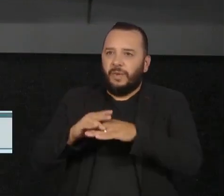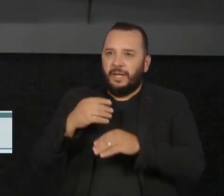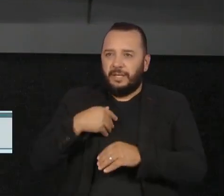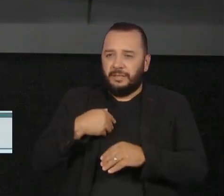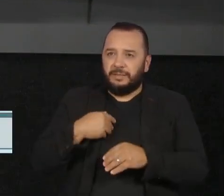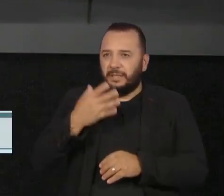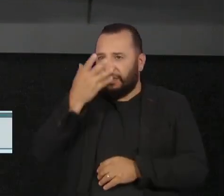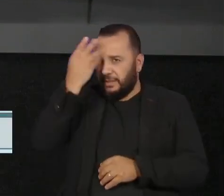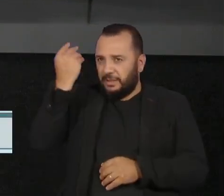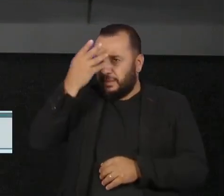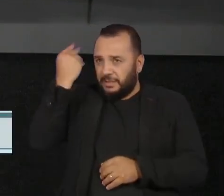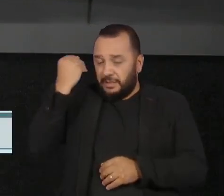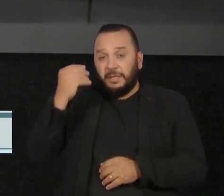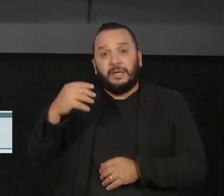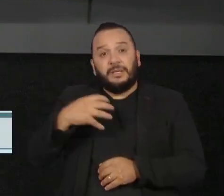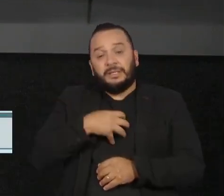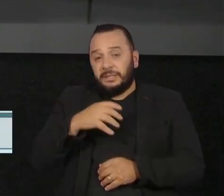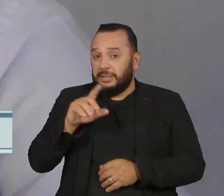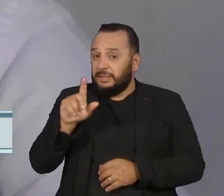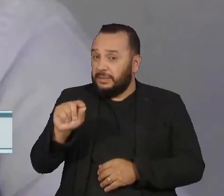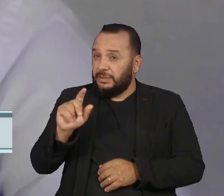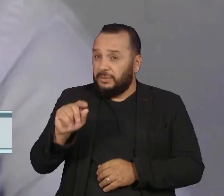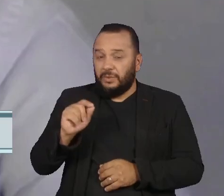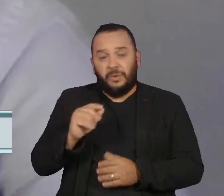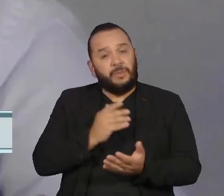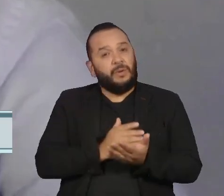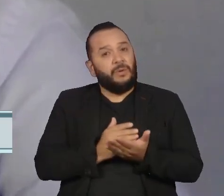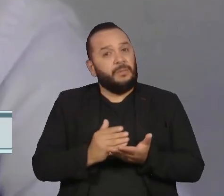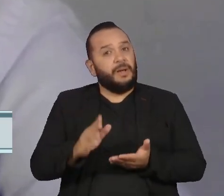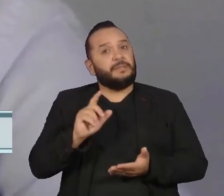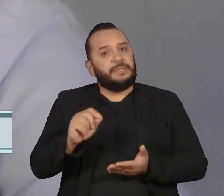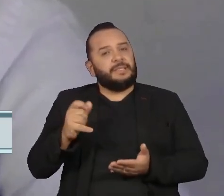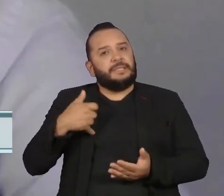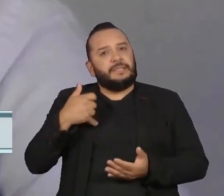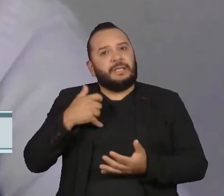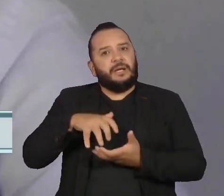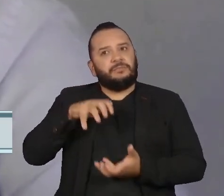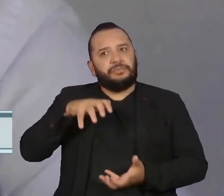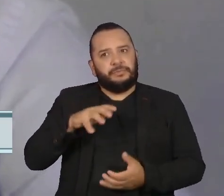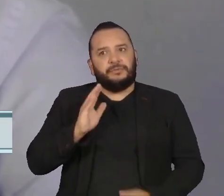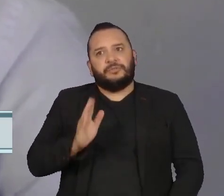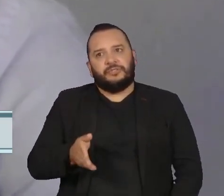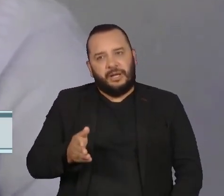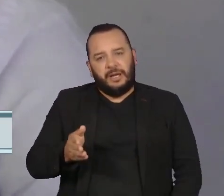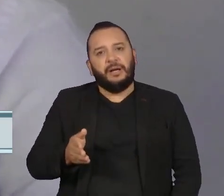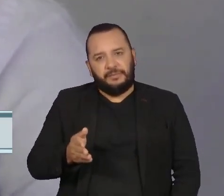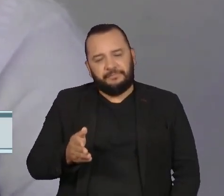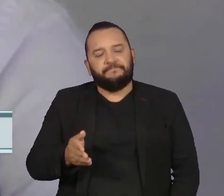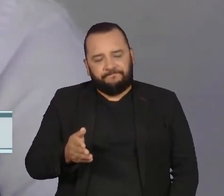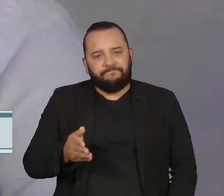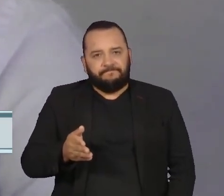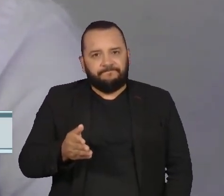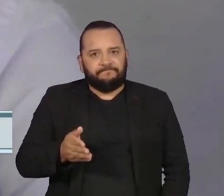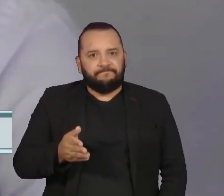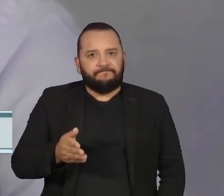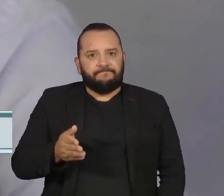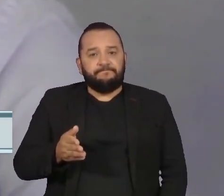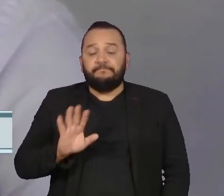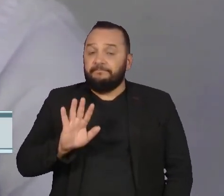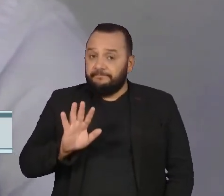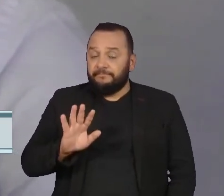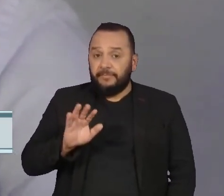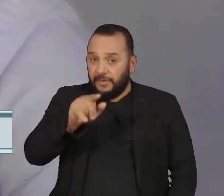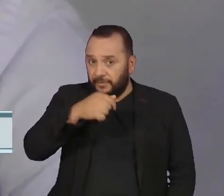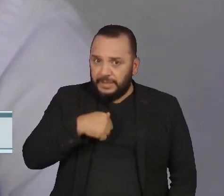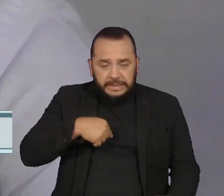falou, né, que ele começa a ter os primeiros sintomas já aí na idade adulta, basicamente idoso, né? A ideia é você